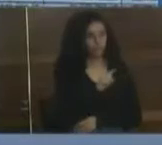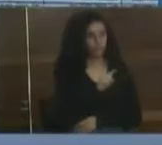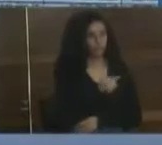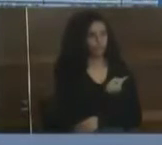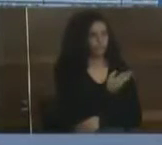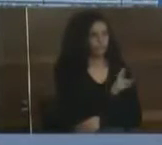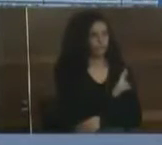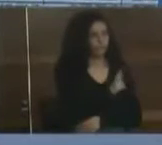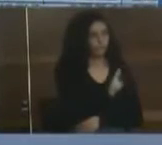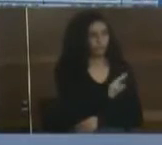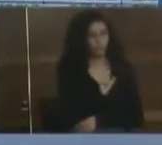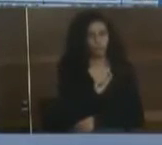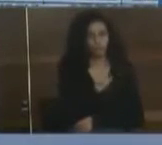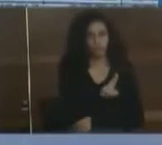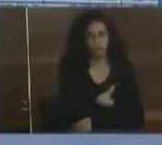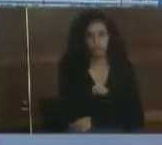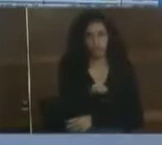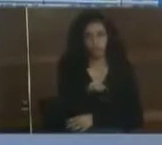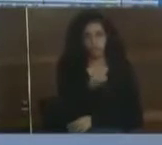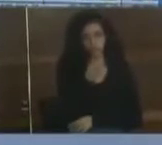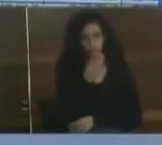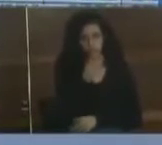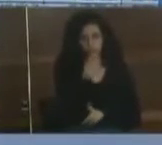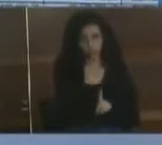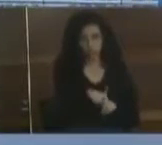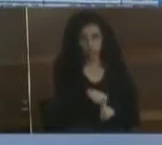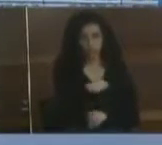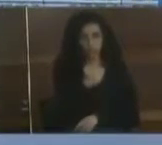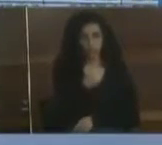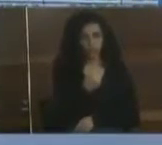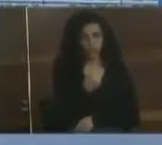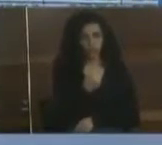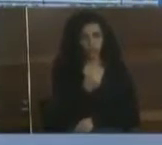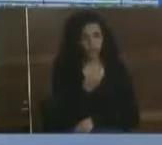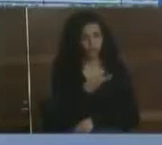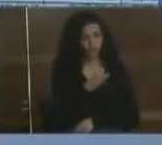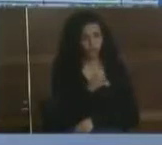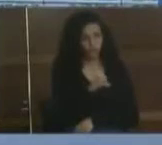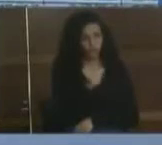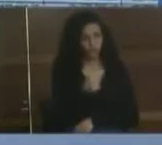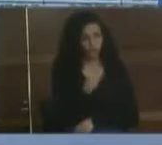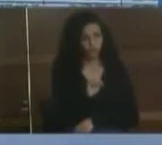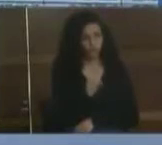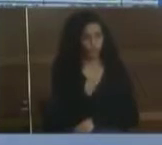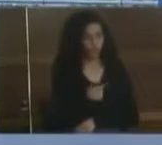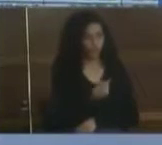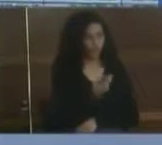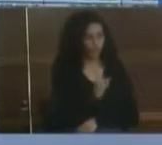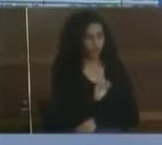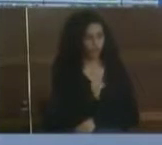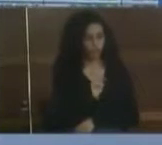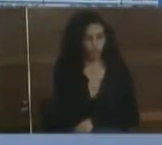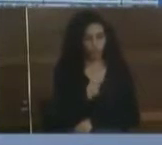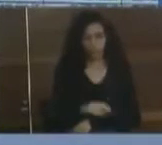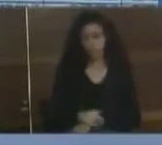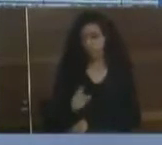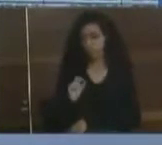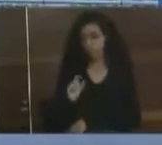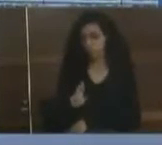r$2000 despesa empenhada no terceiro quadrimestre uma anulação de 392 mil reais